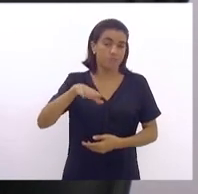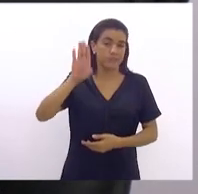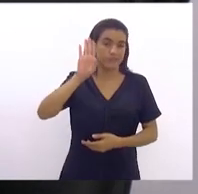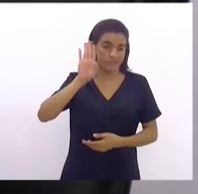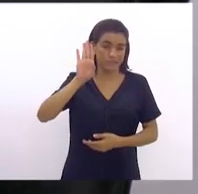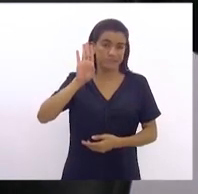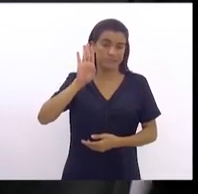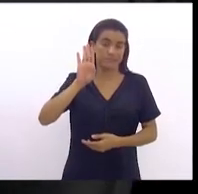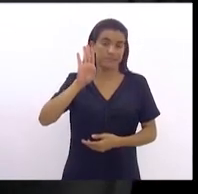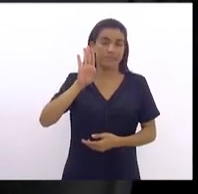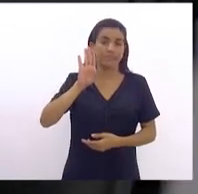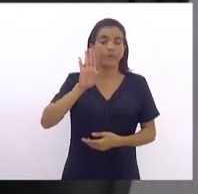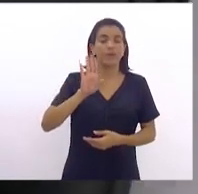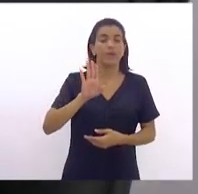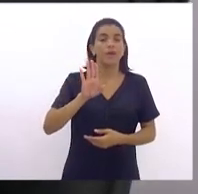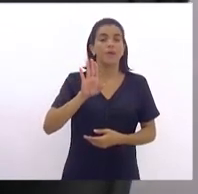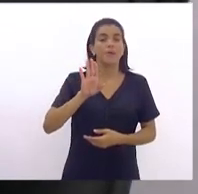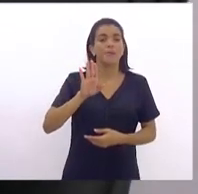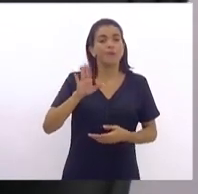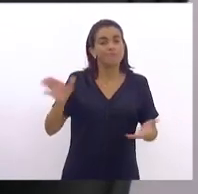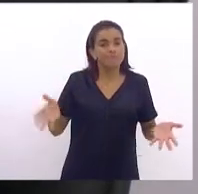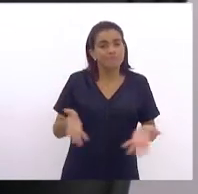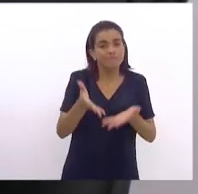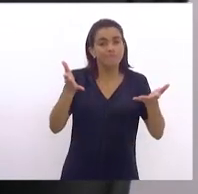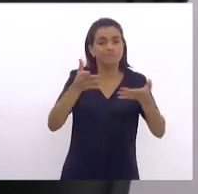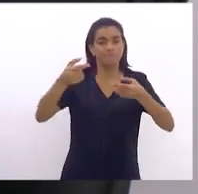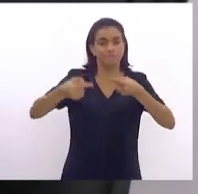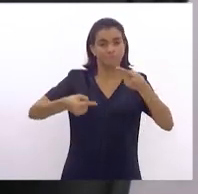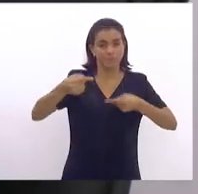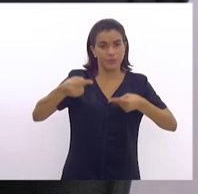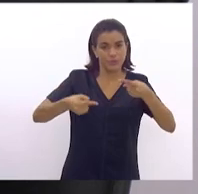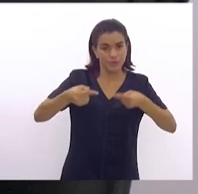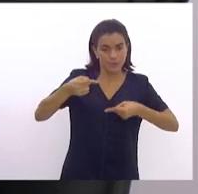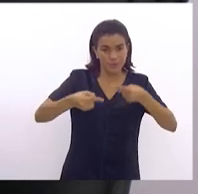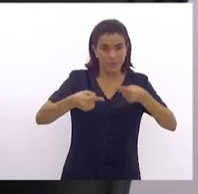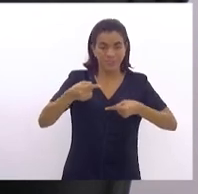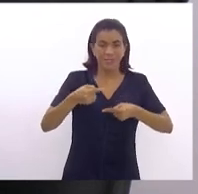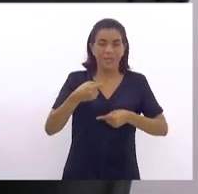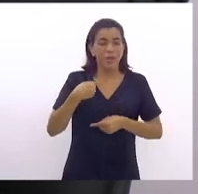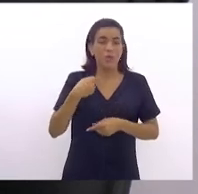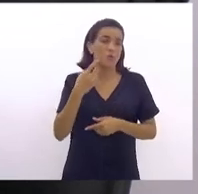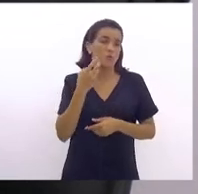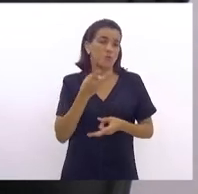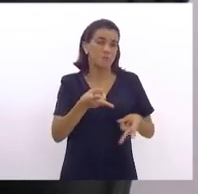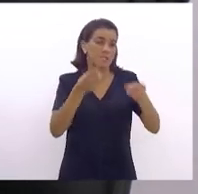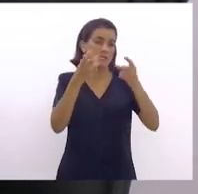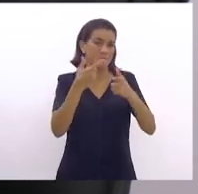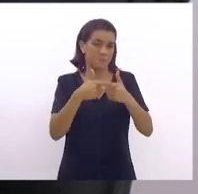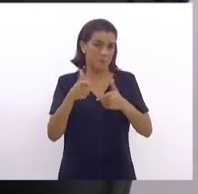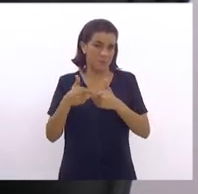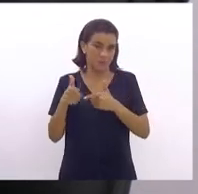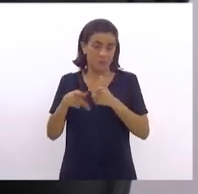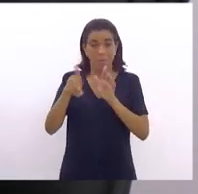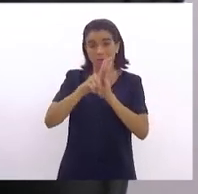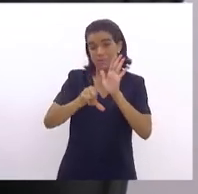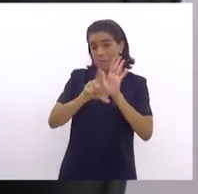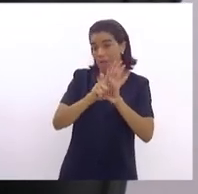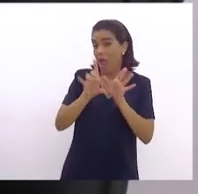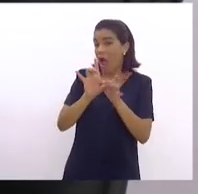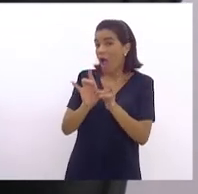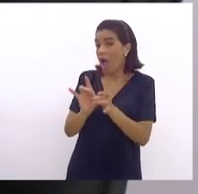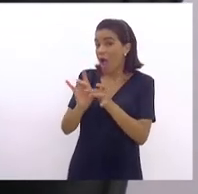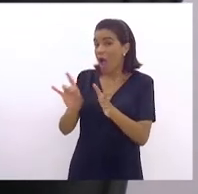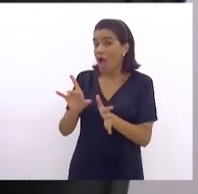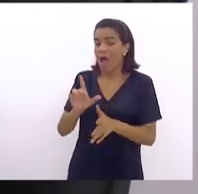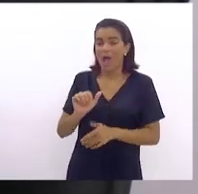possa promover aqui a discussão. Eu não vejo muito dilema, muito problema na aprovação dos projetos que são autorizativos, mas é